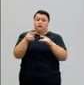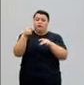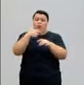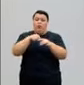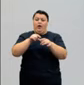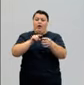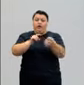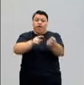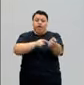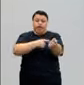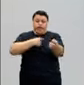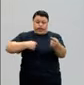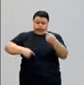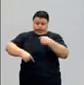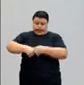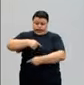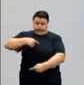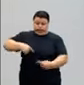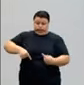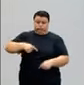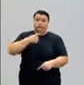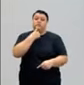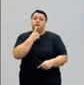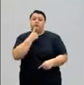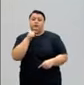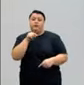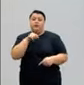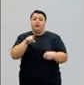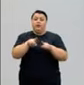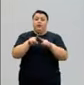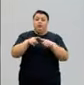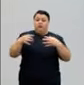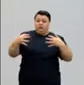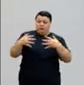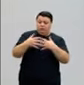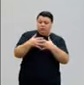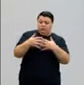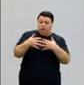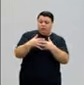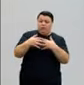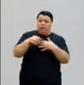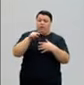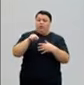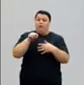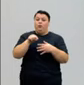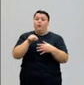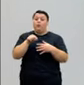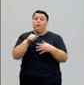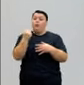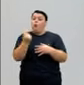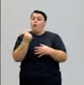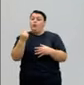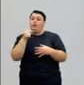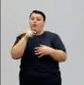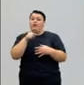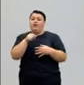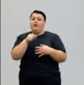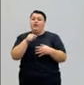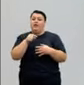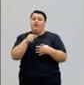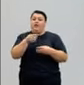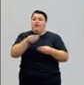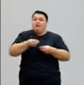organismo. É a única classe que passa da mãe para o feto através